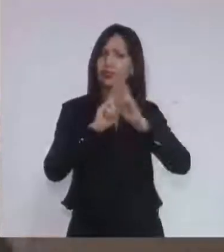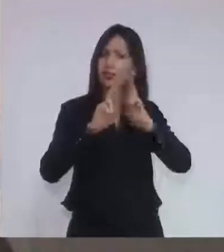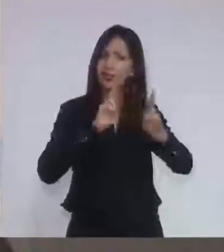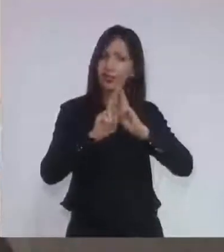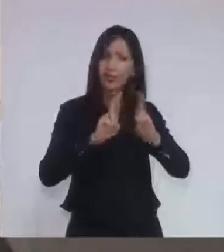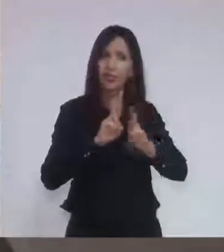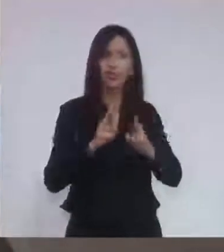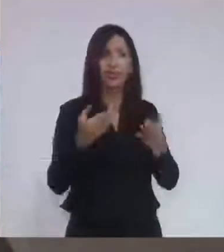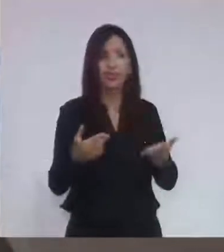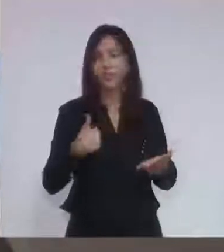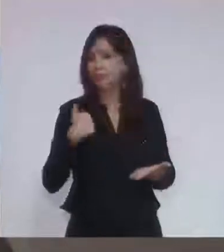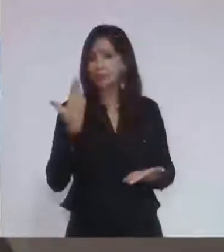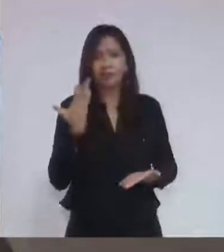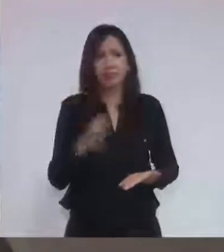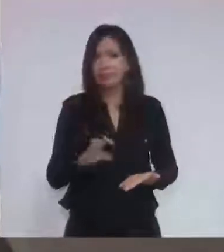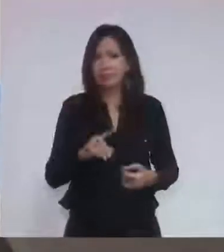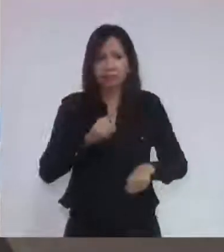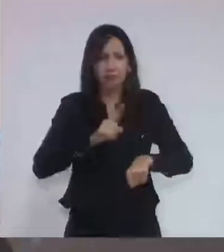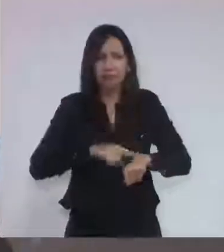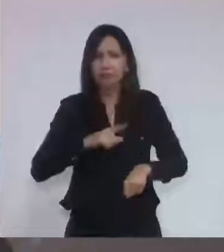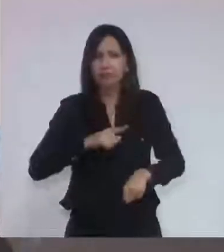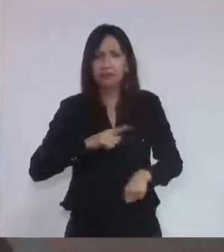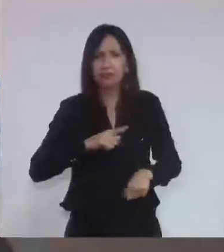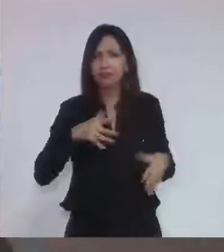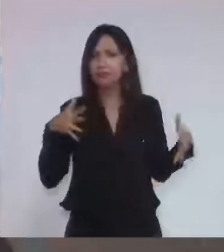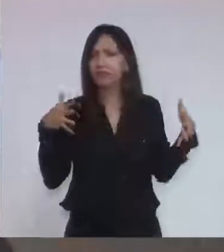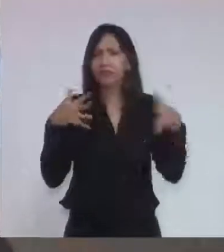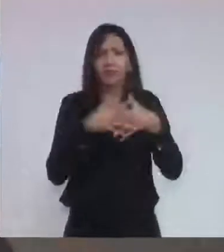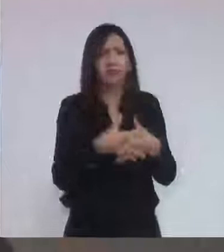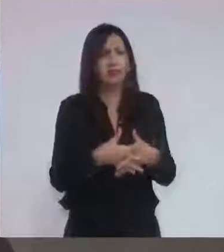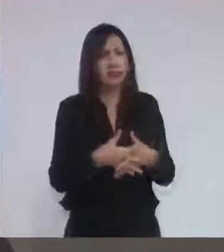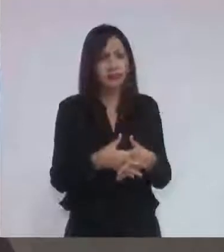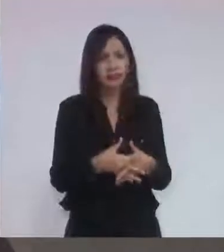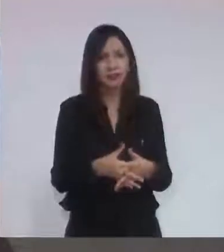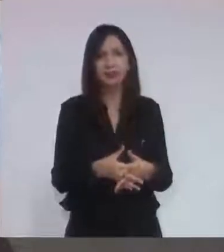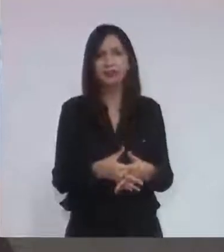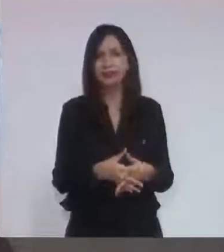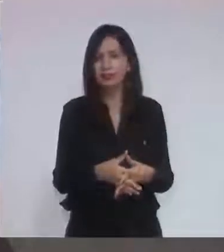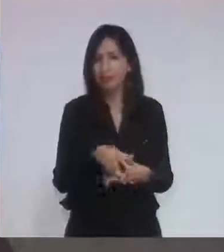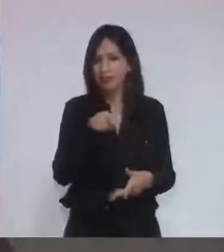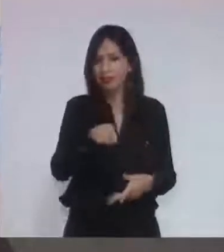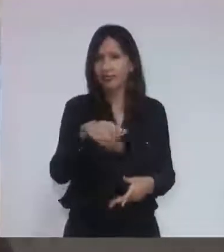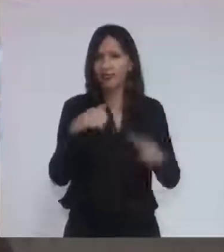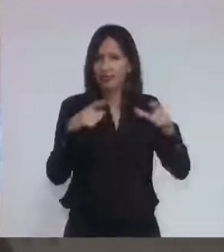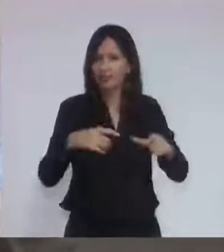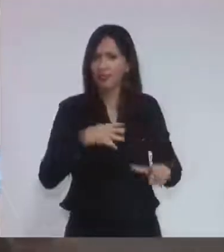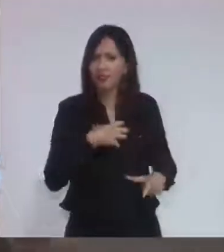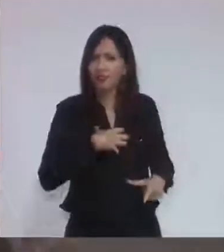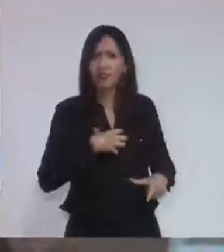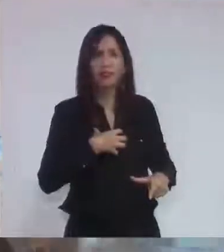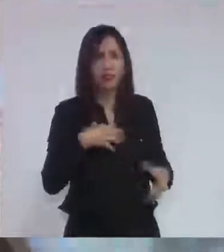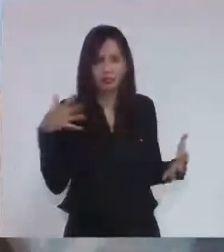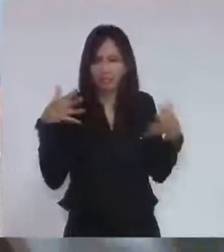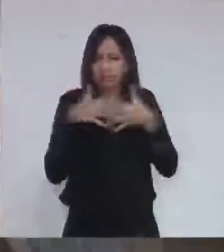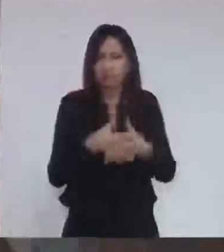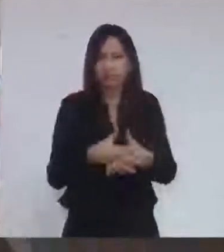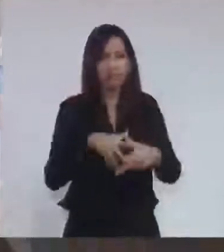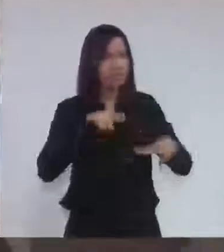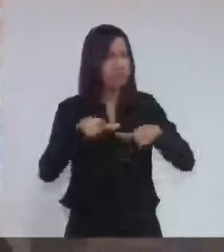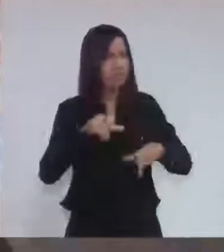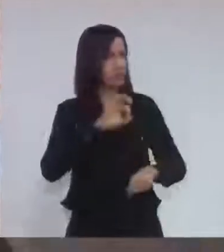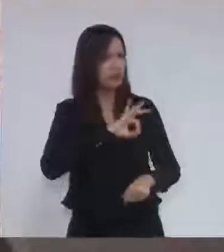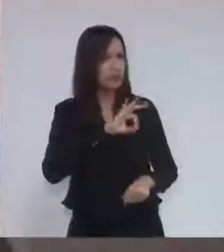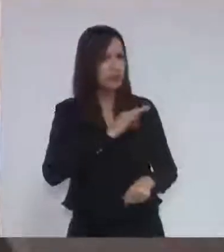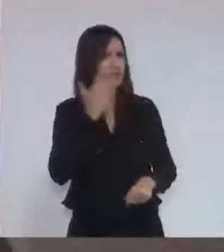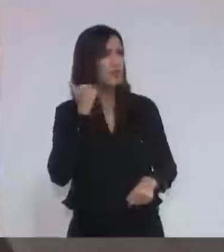resultados. Não é? Eu não quero, de nenhuma maneira, interferir na situação ou interferir no trabalho da Polícia Militar. Eu não quero